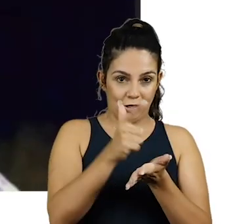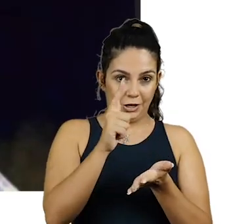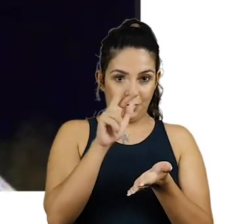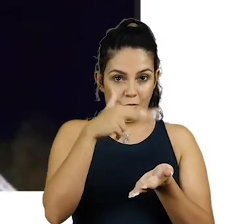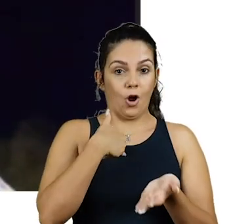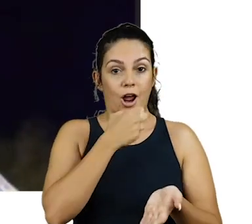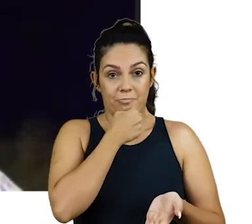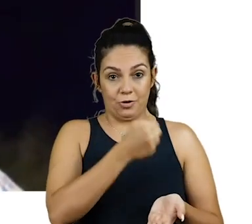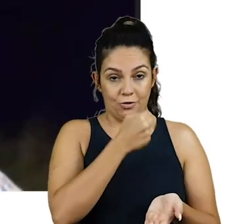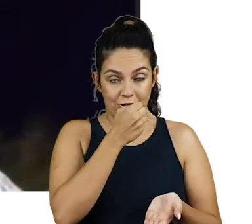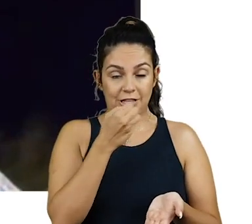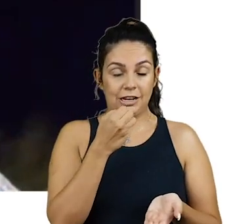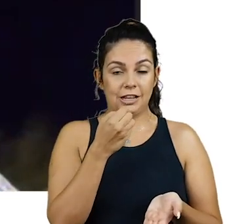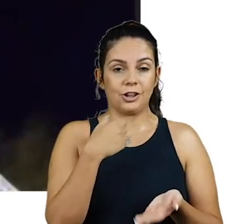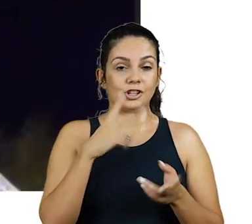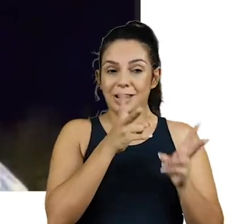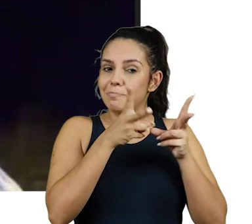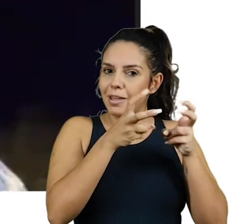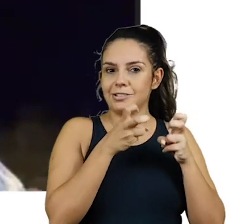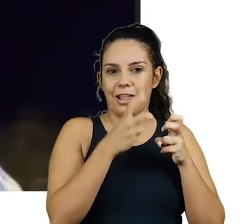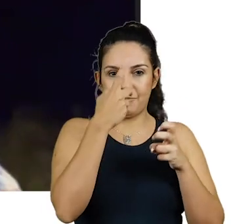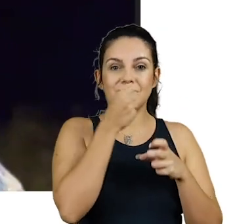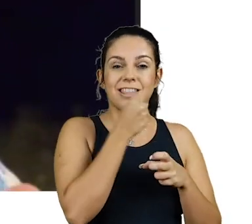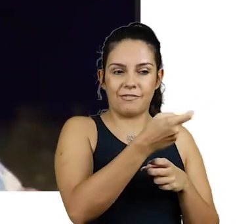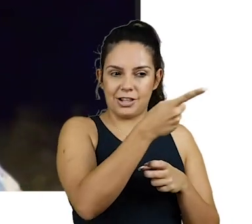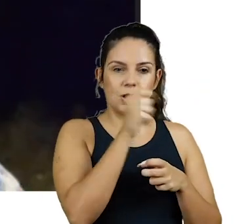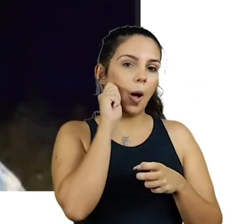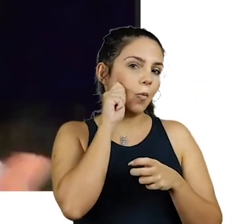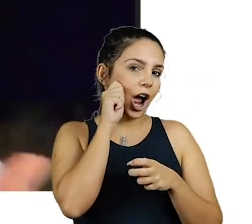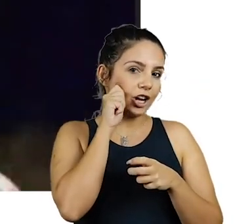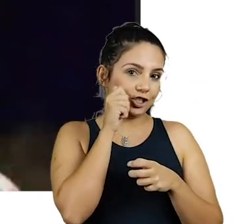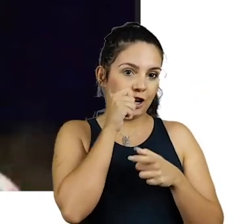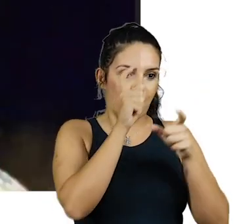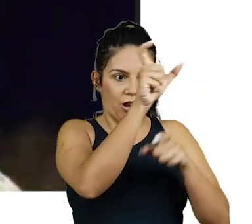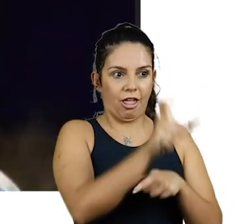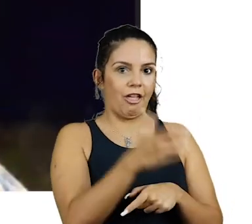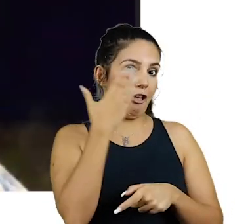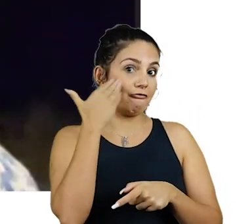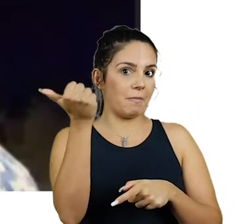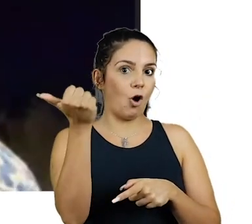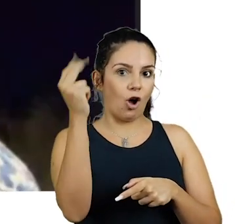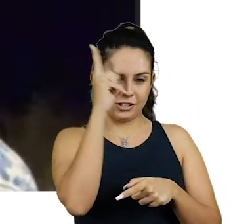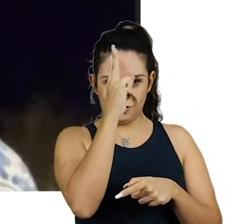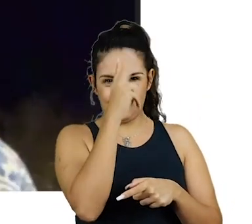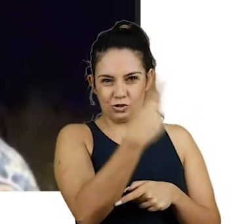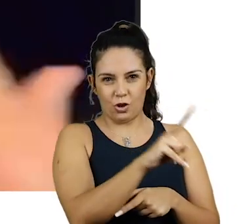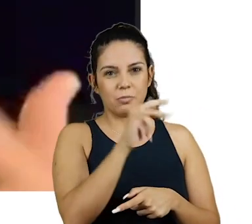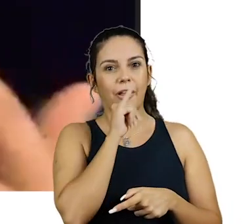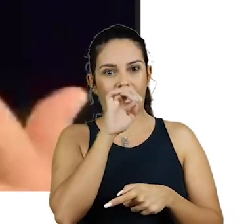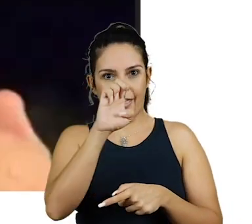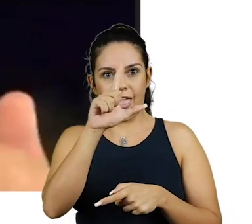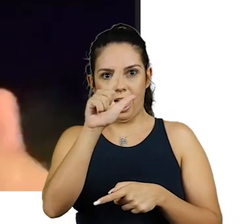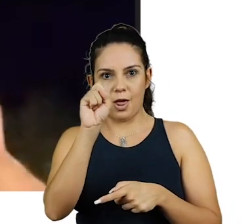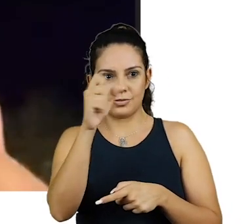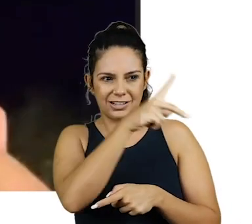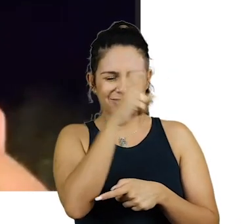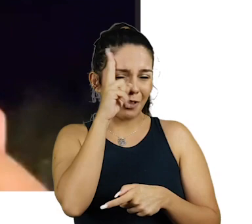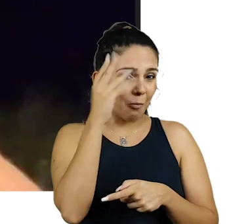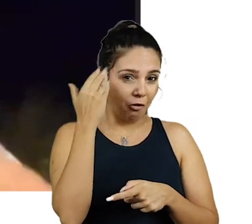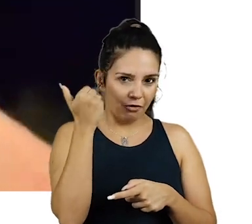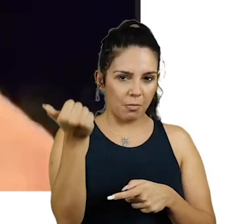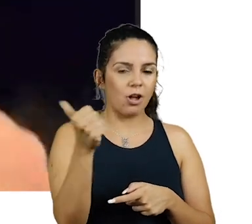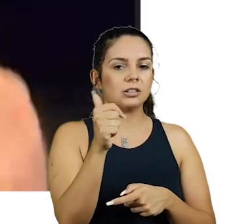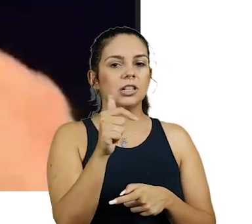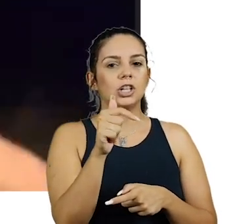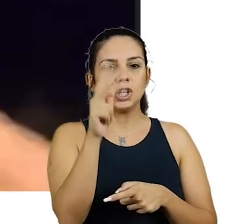eu sempre percebe isso. Quando você entrevista um artista de um peso desse, de uma história dessa, as histórias se repetem muito,